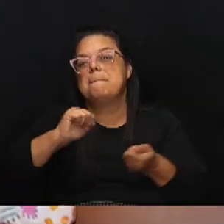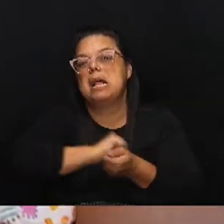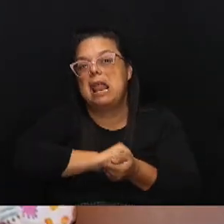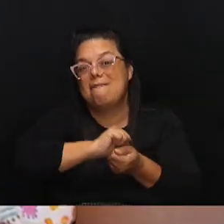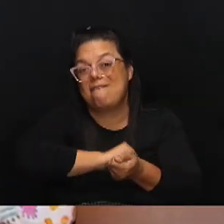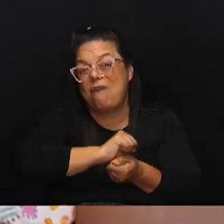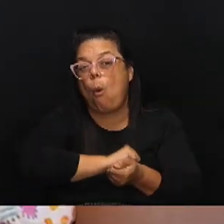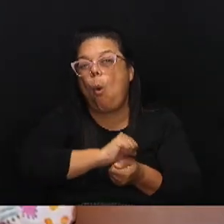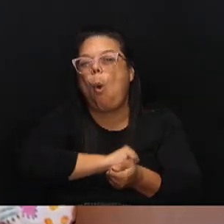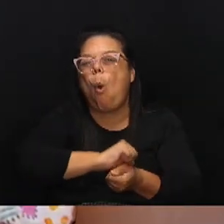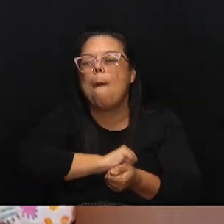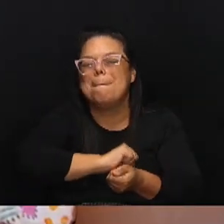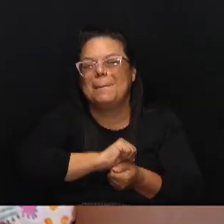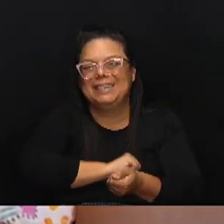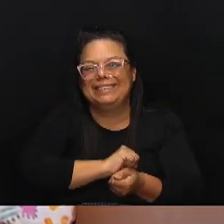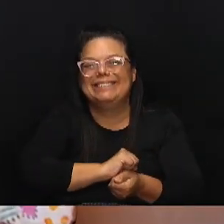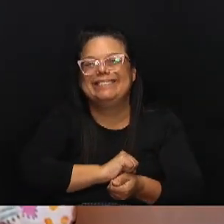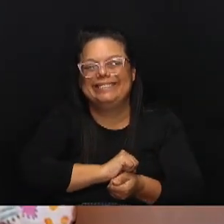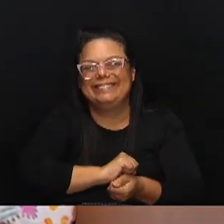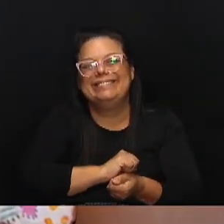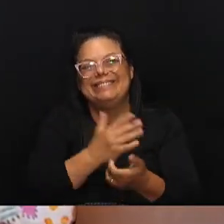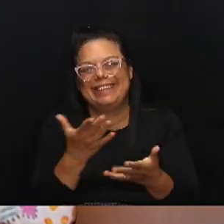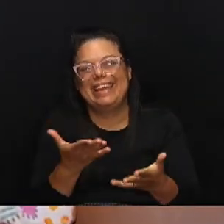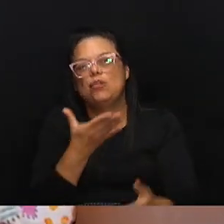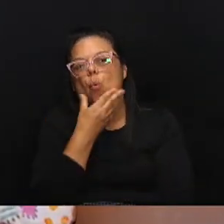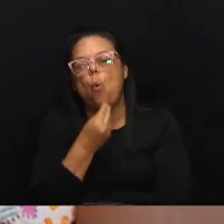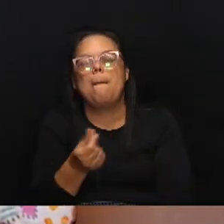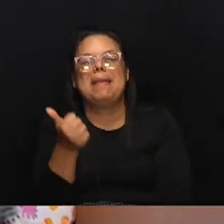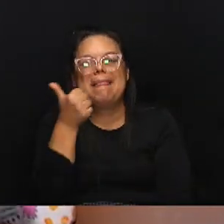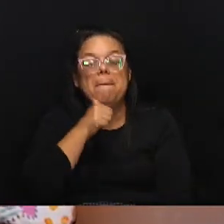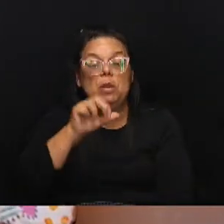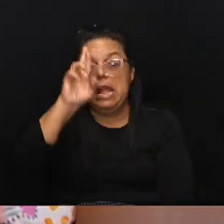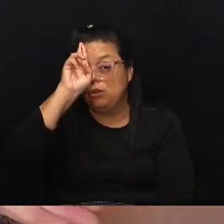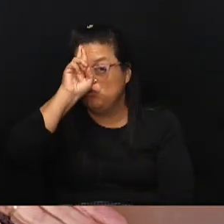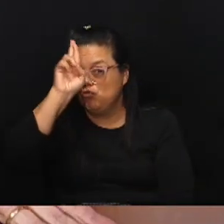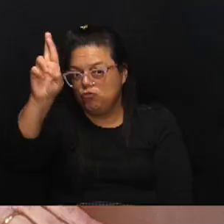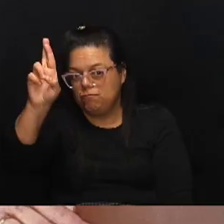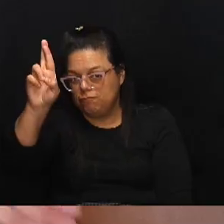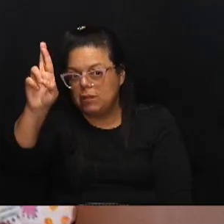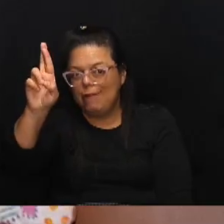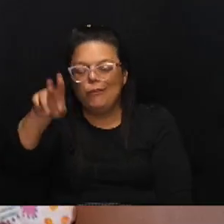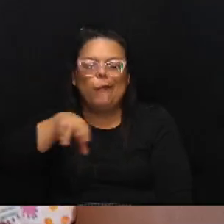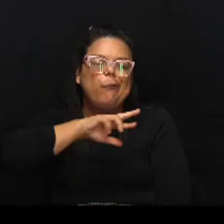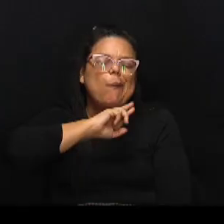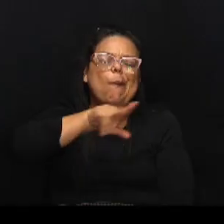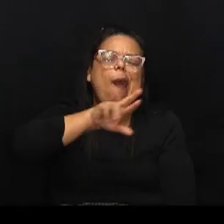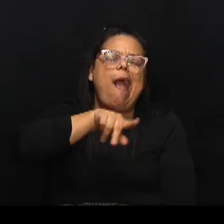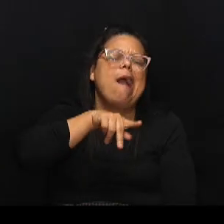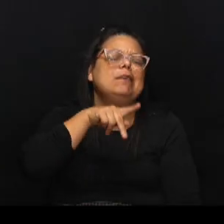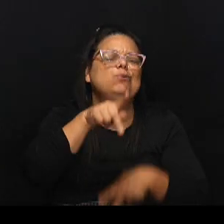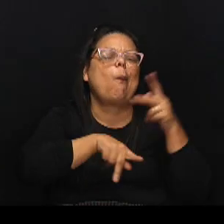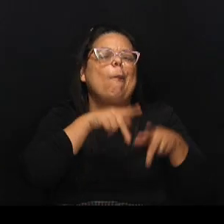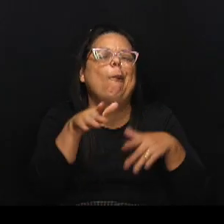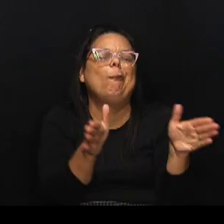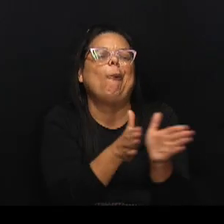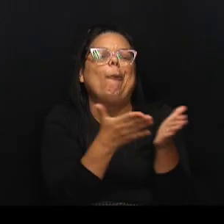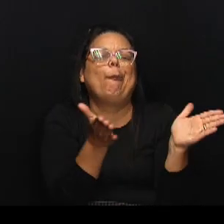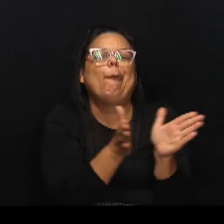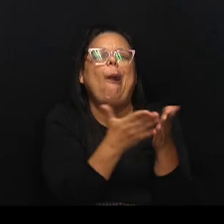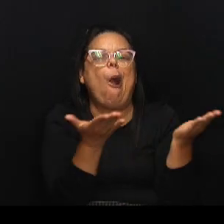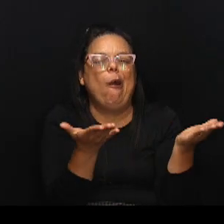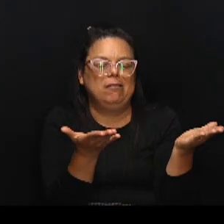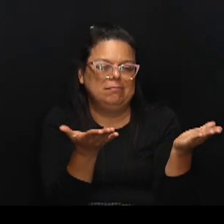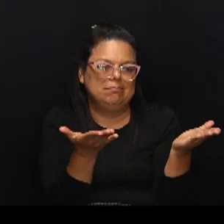senhor, da senhora, né? Então não era só a roupa da população mais empobrecida. Você tem vários